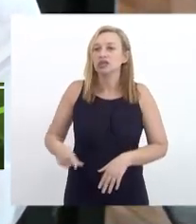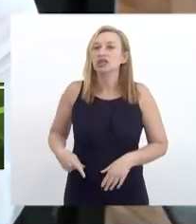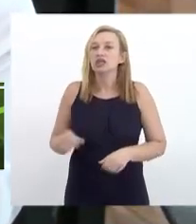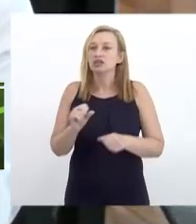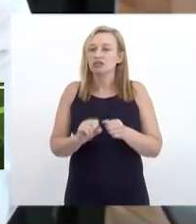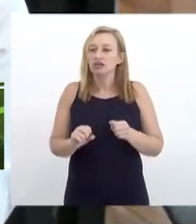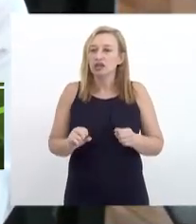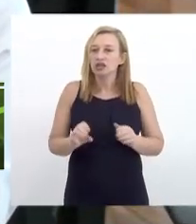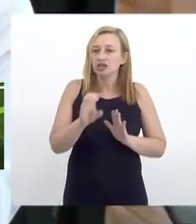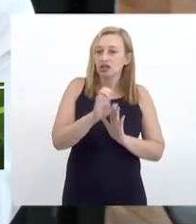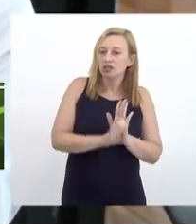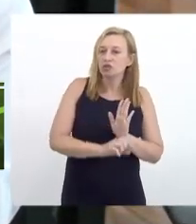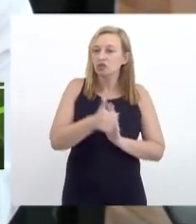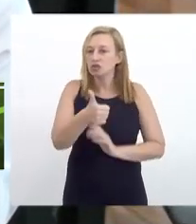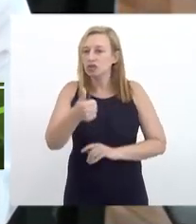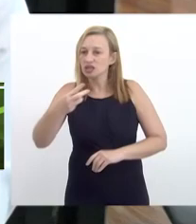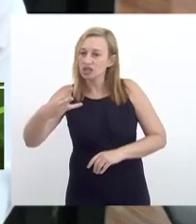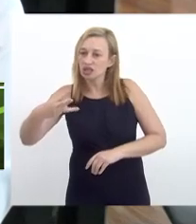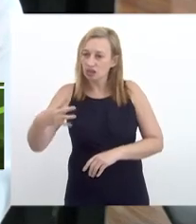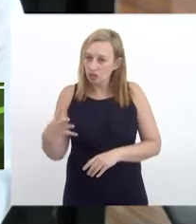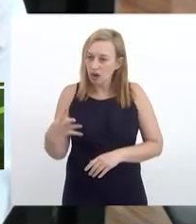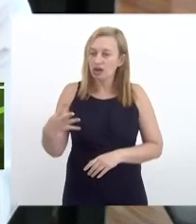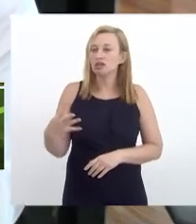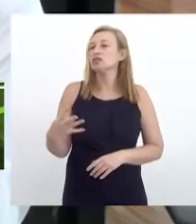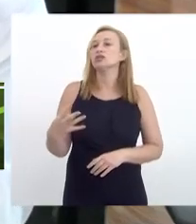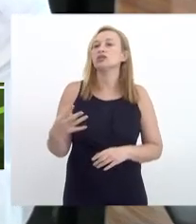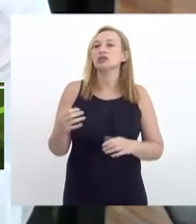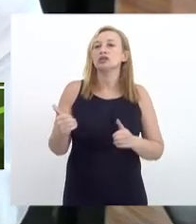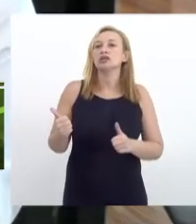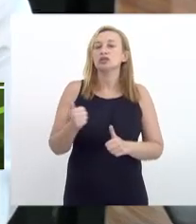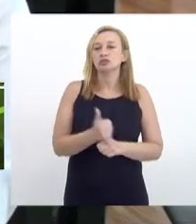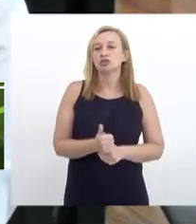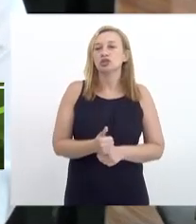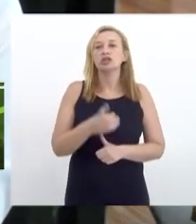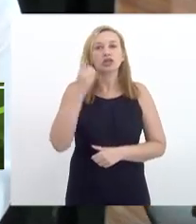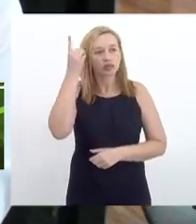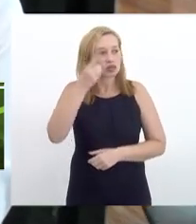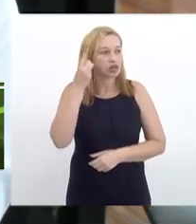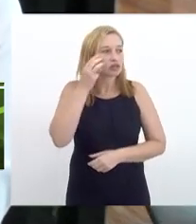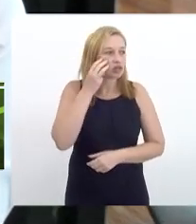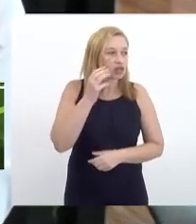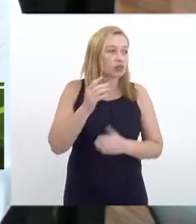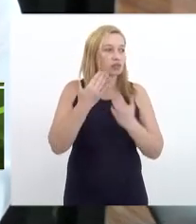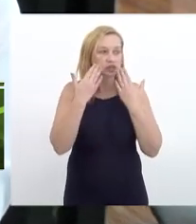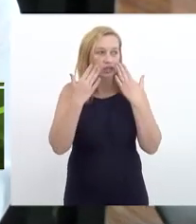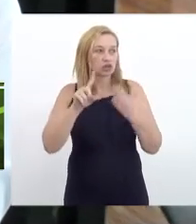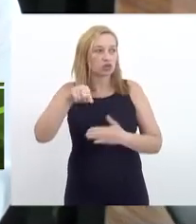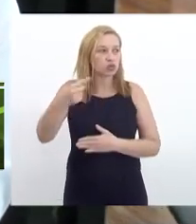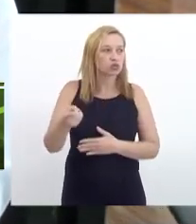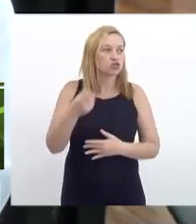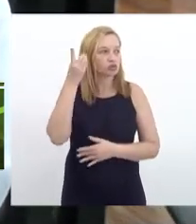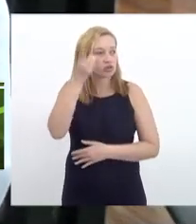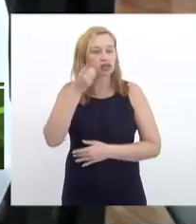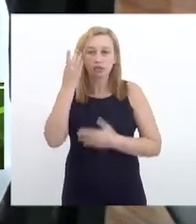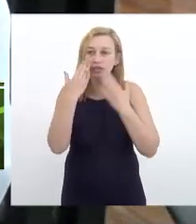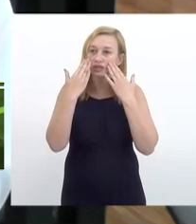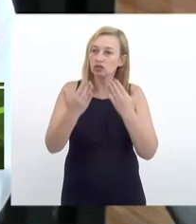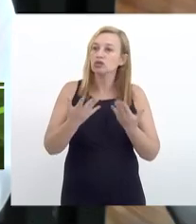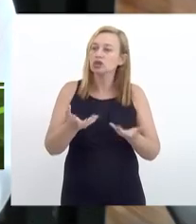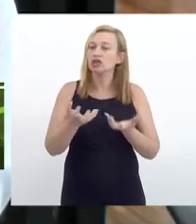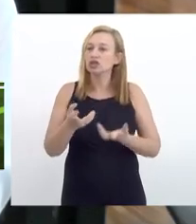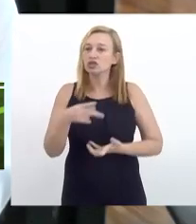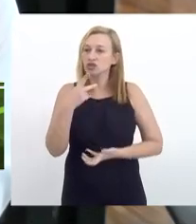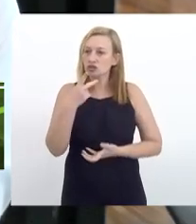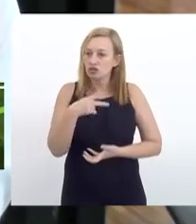Na emenda 234 Que está no seu substitutivo Essa possibilidade Que o deputado Valdeck Também apresentou E vários outros deputados apresentaram Mas quero só